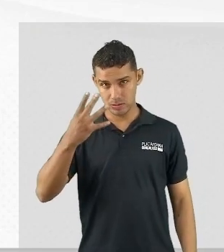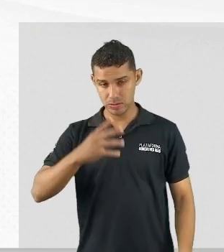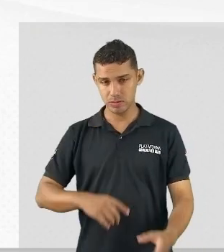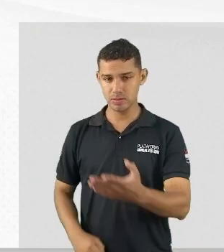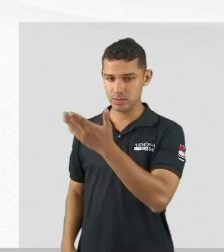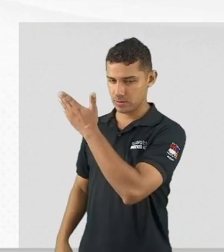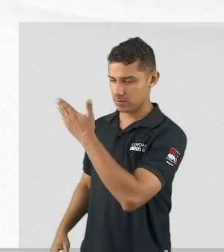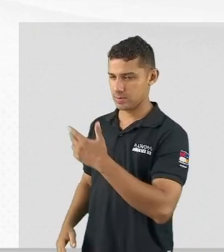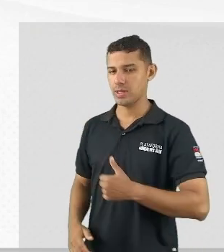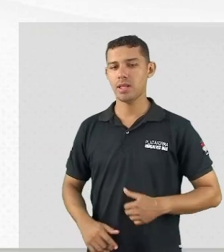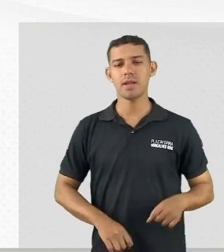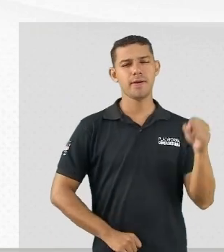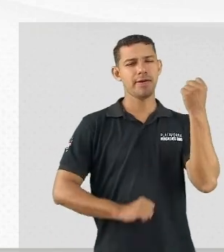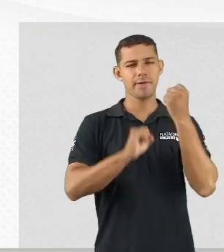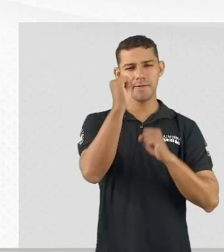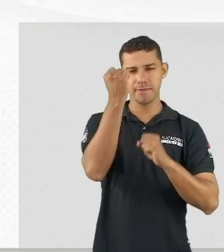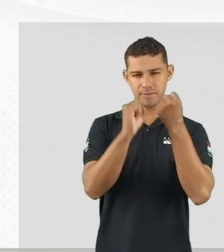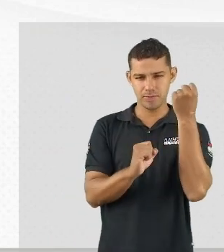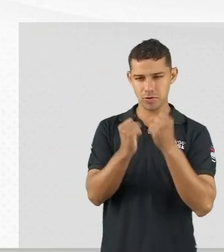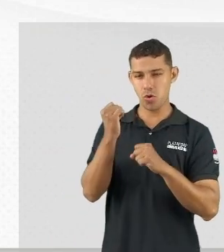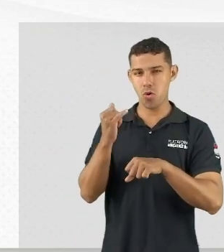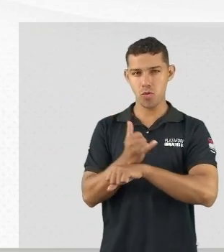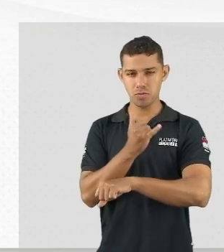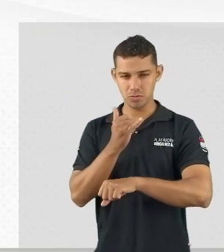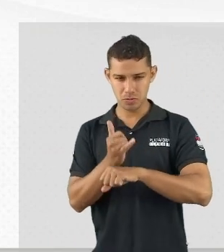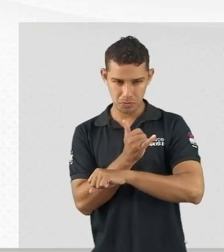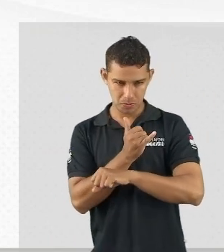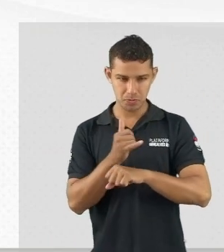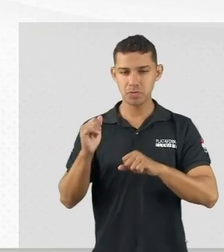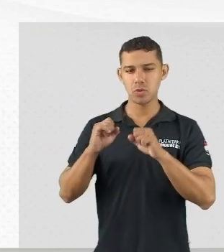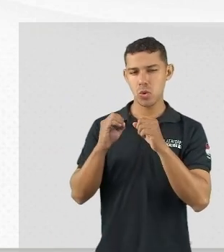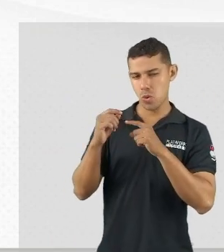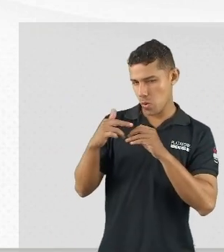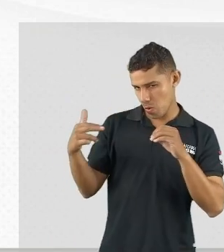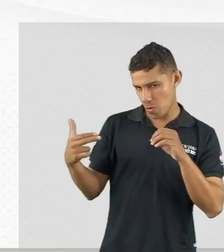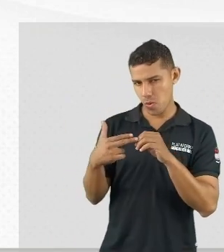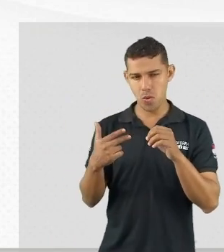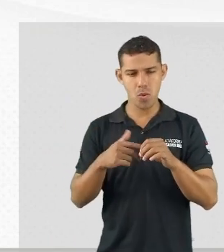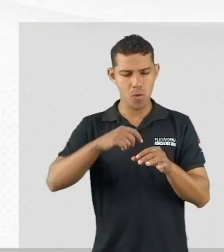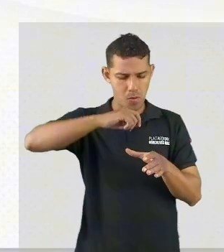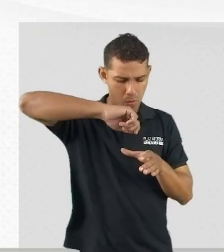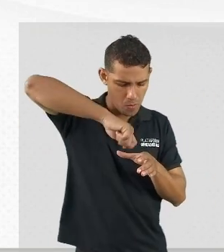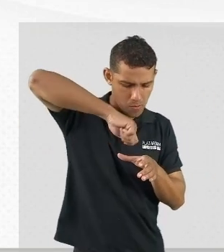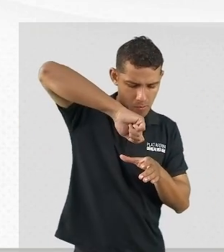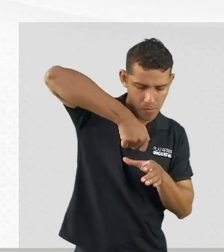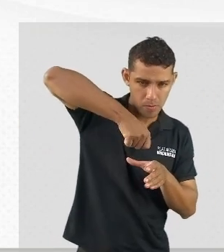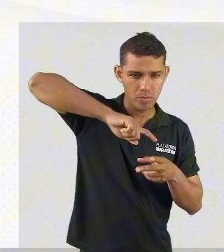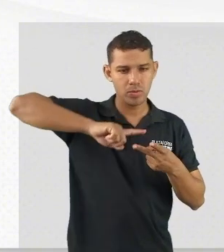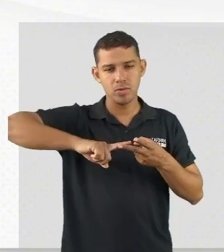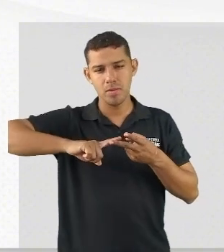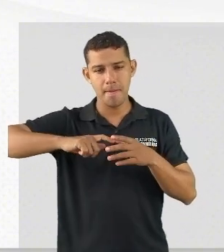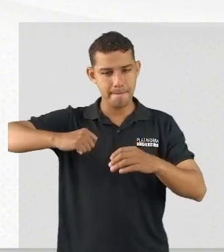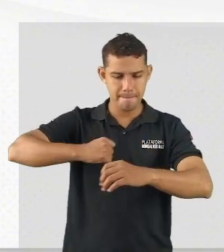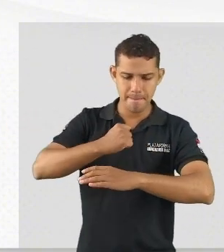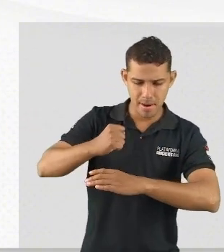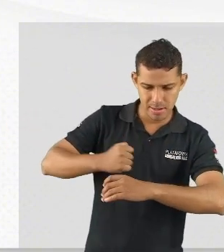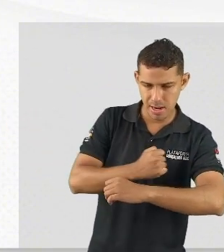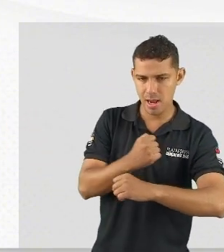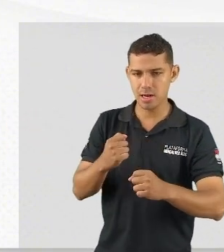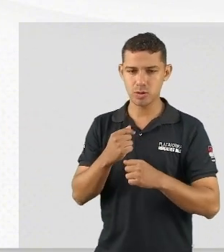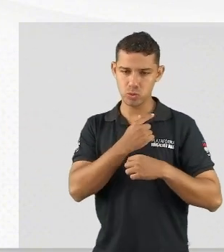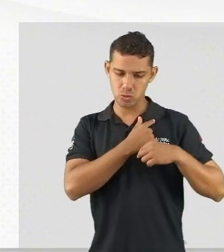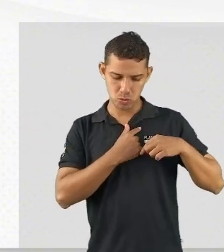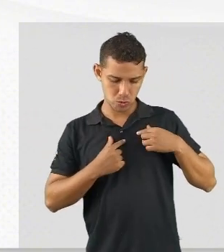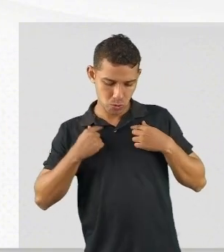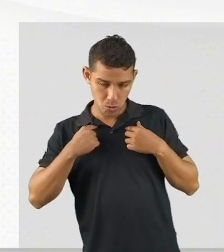fabricação de qualquer objeto metálico, seja um parafuso, uma panela, uma joia, um carro ou um foguete, a metalurgia